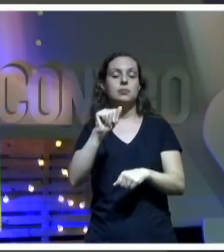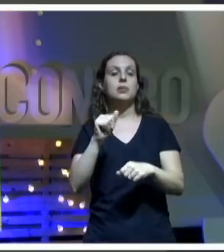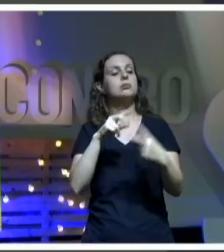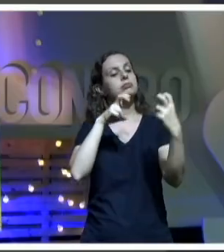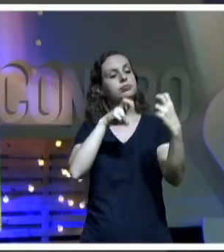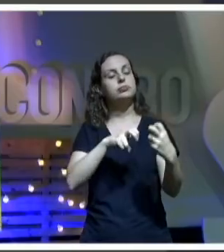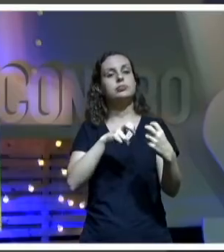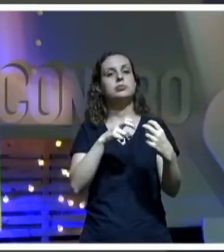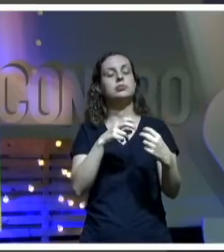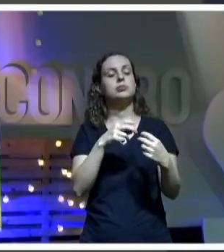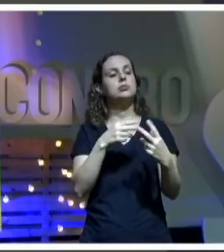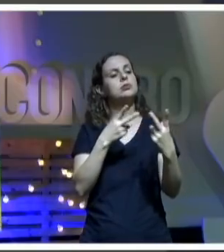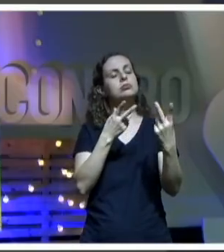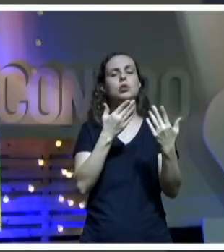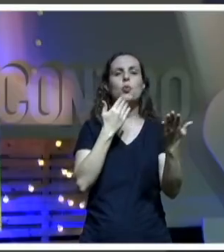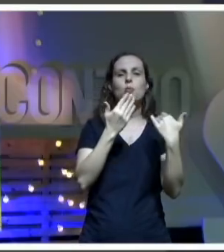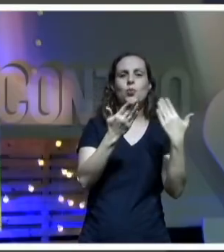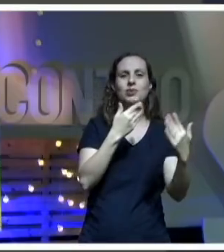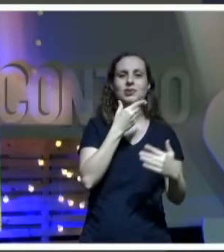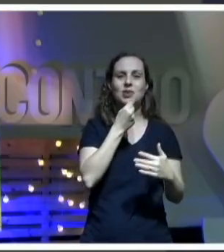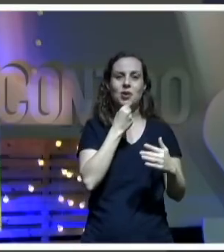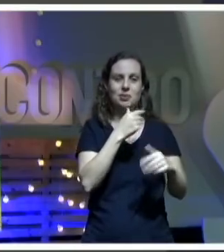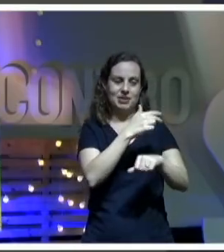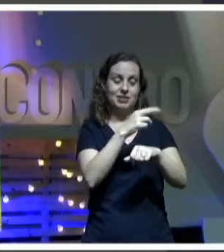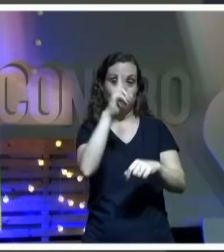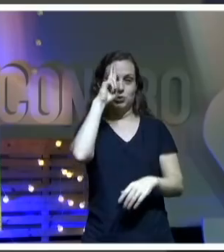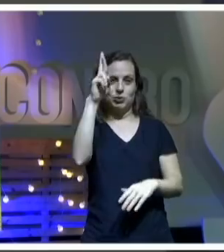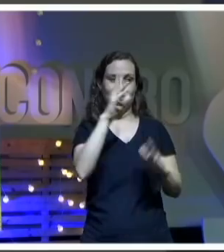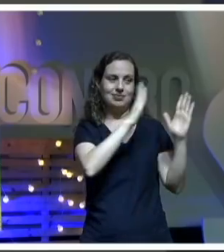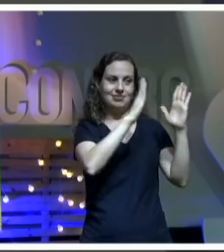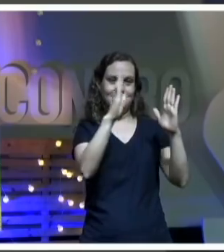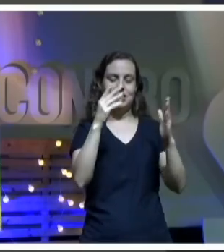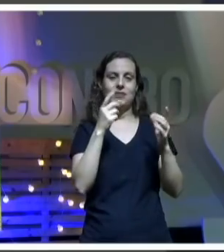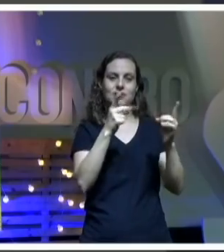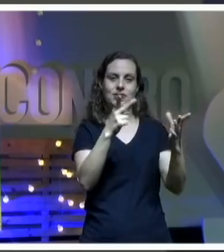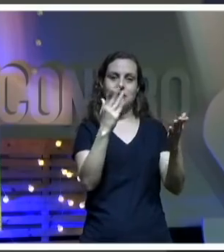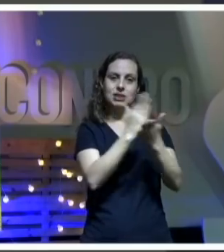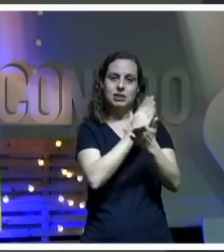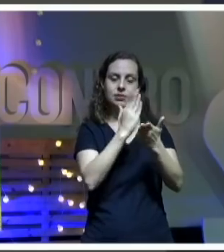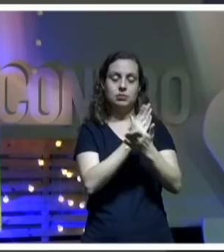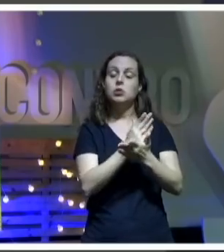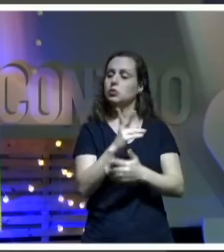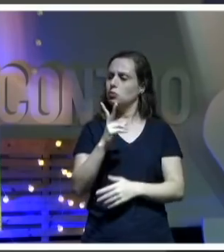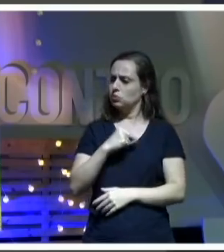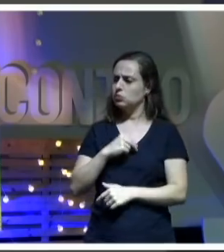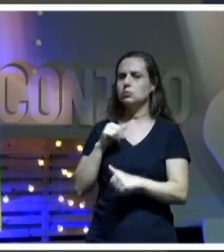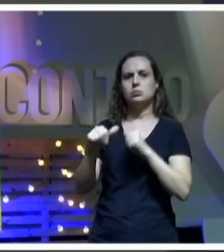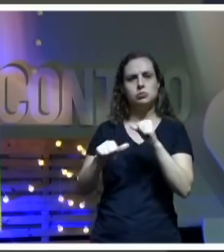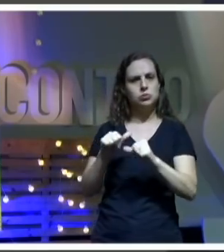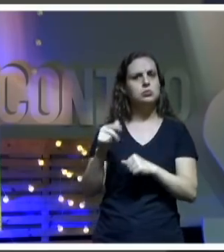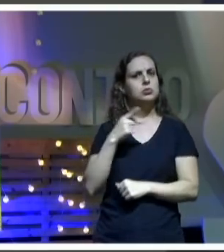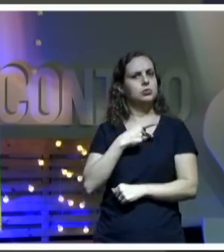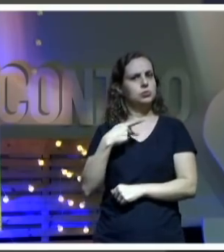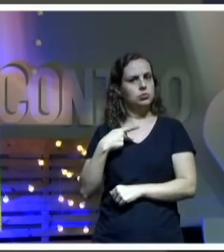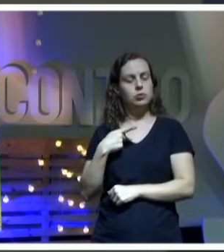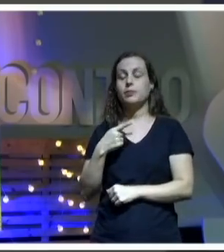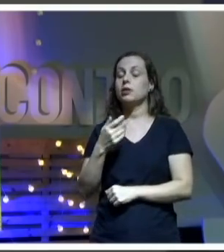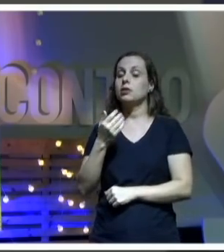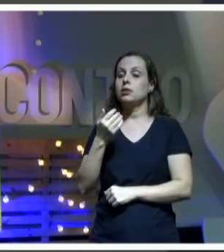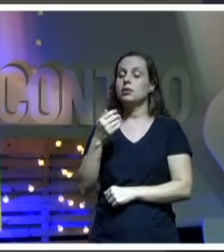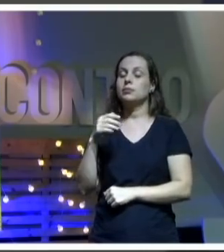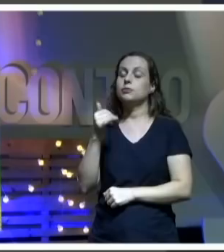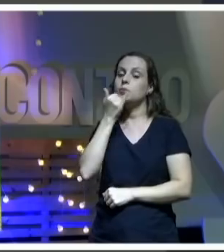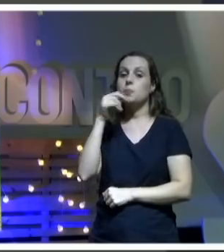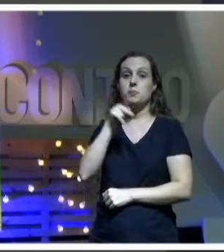da livraria há mais de 30 anos ele fala uma coisa mudou no grid é que os professores são muito bons escrevem livros técnicos